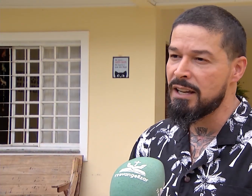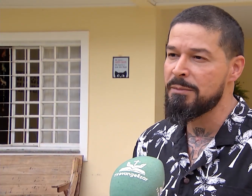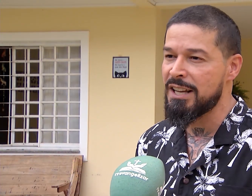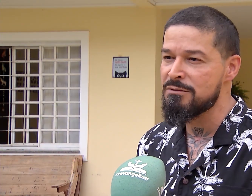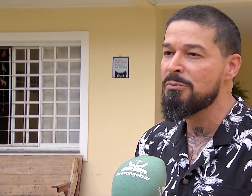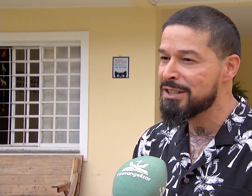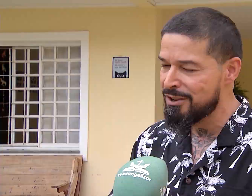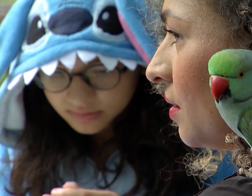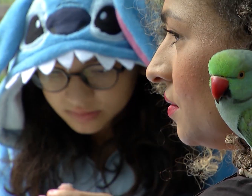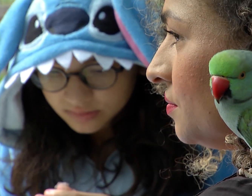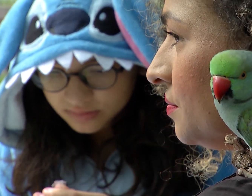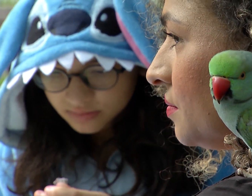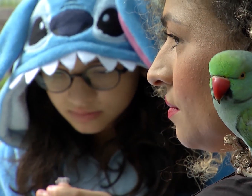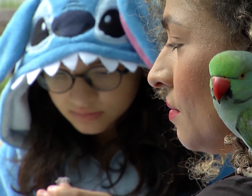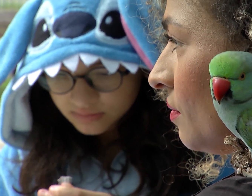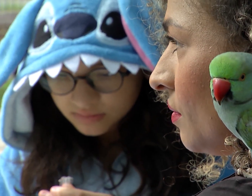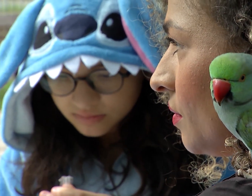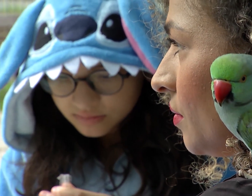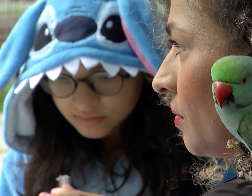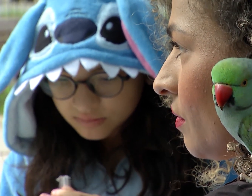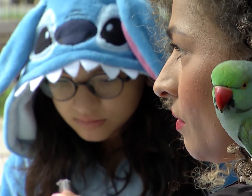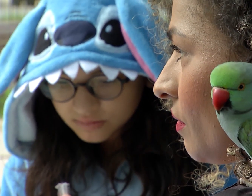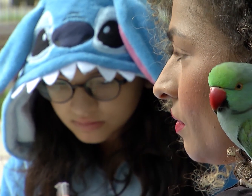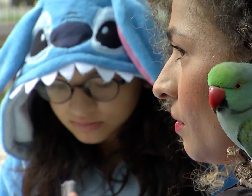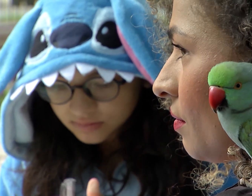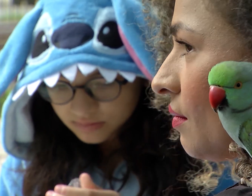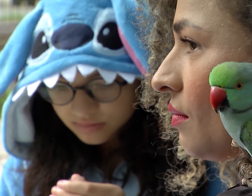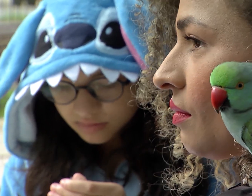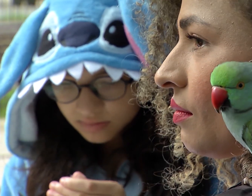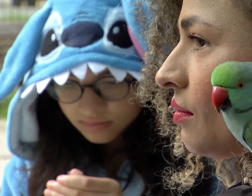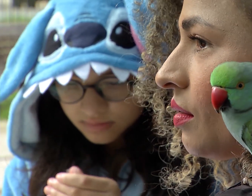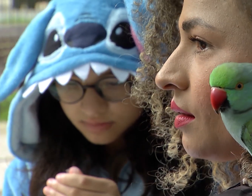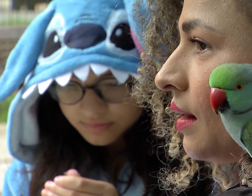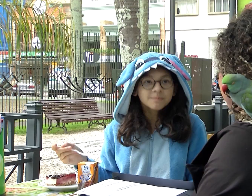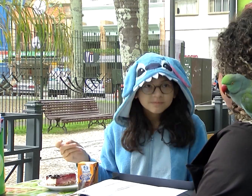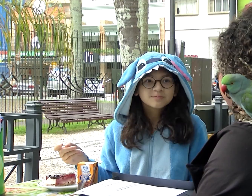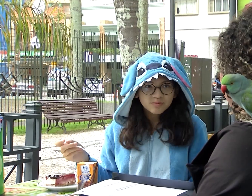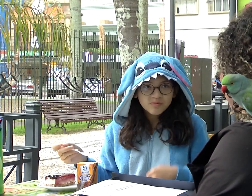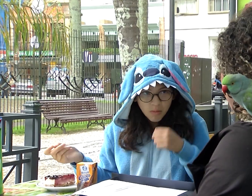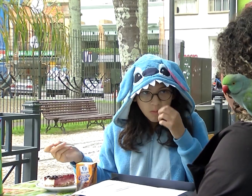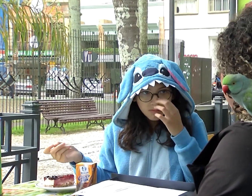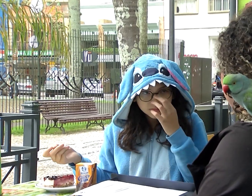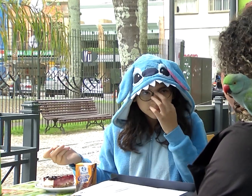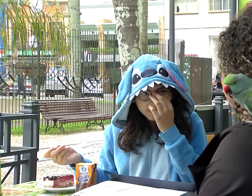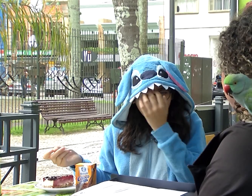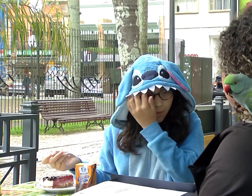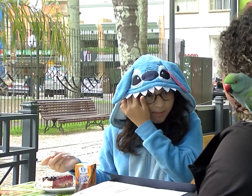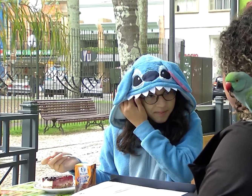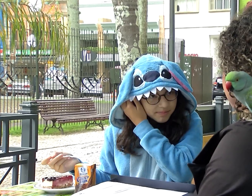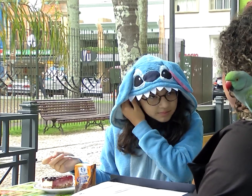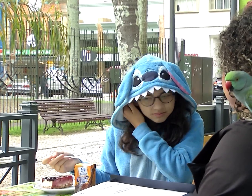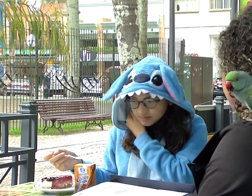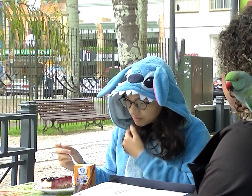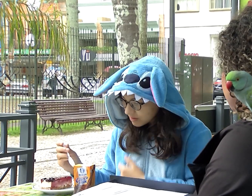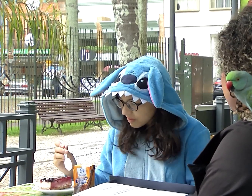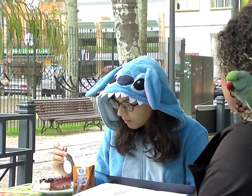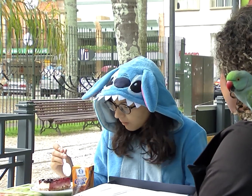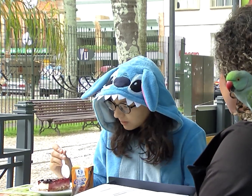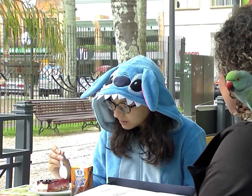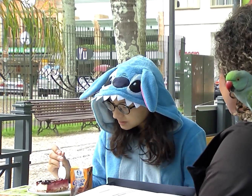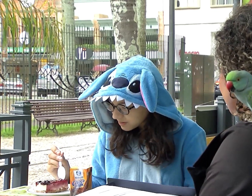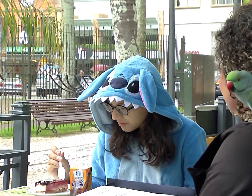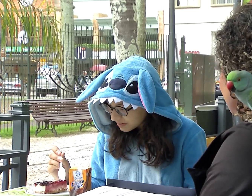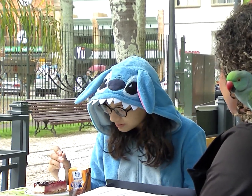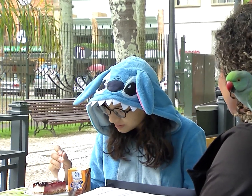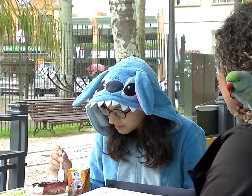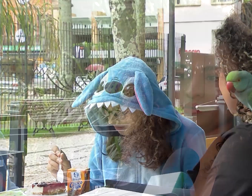em determinados momentos. A intenção da família da Aimee é que todos saibam da importância desse tipo de atitude. Depois do